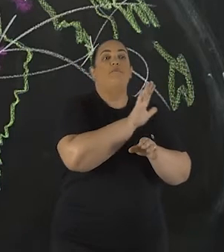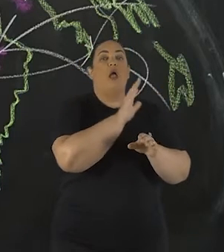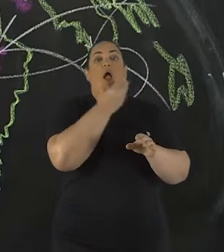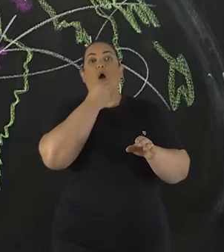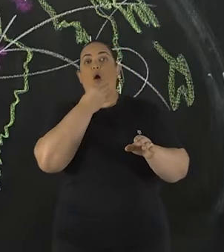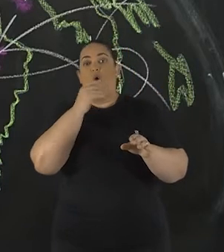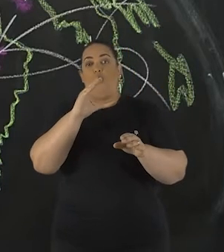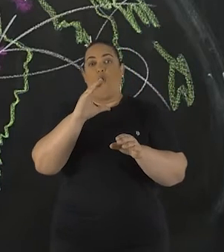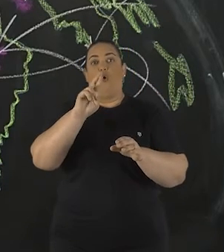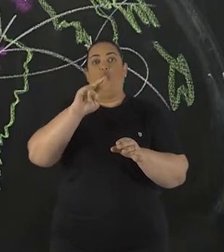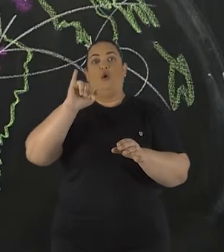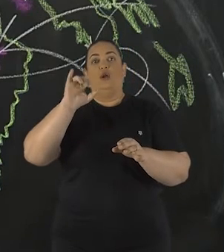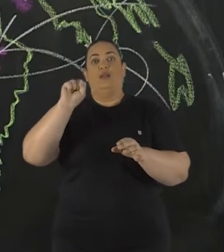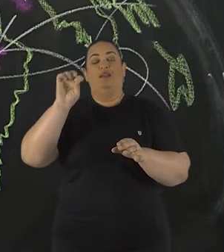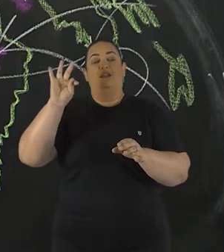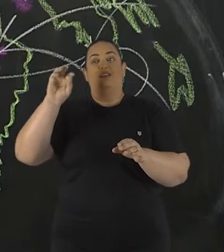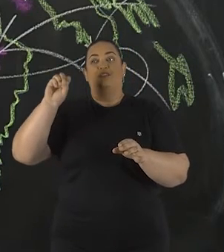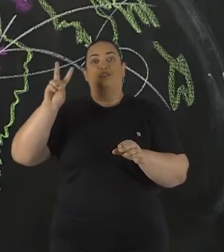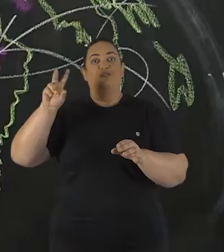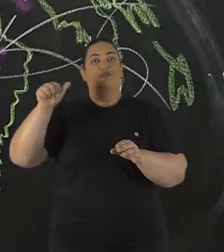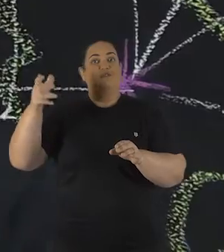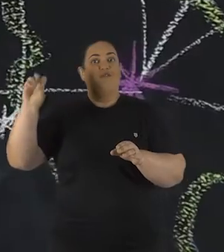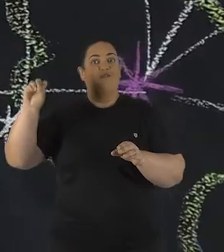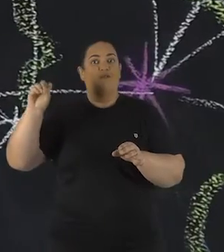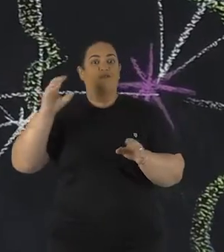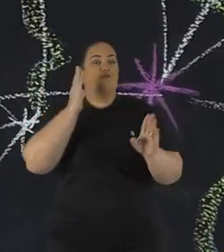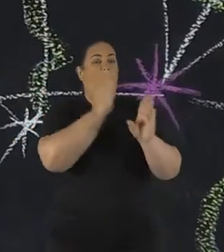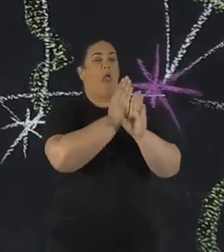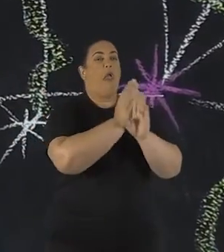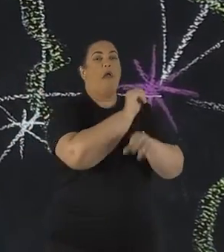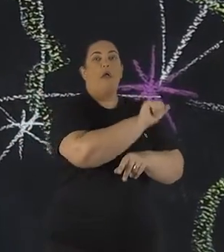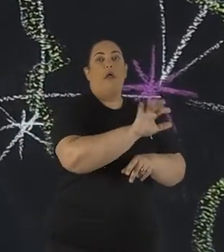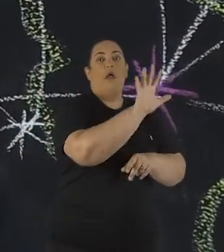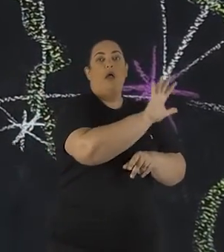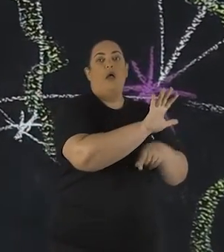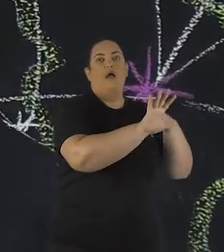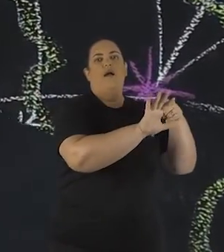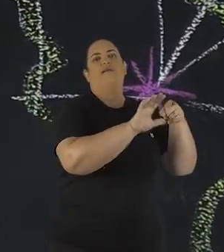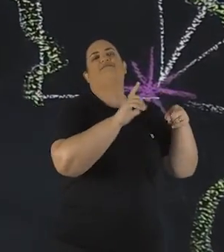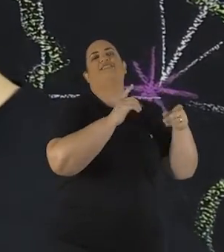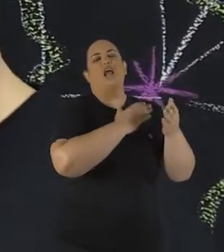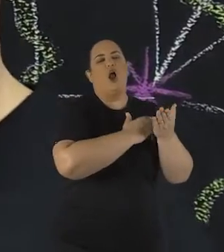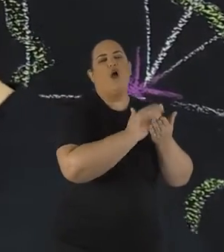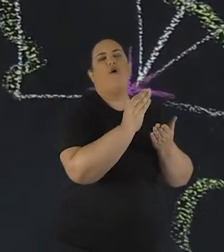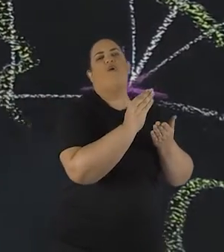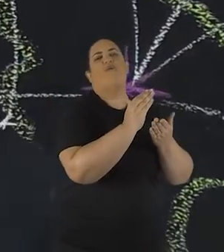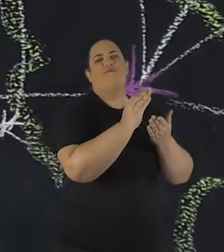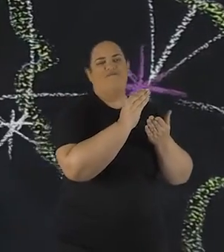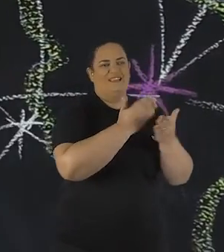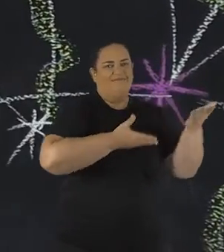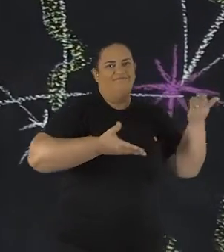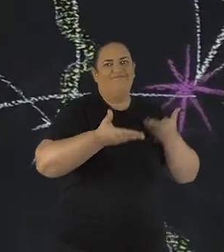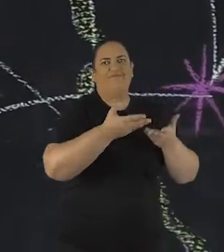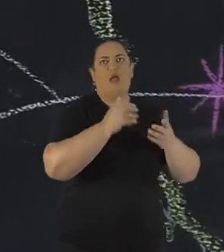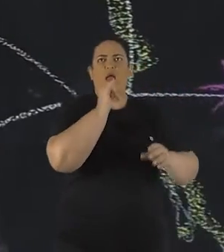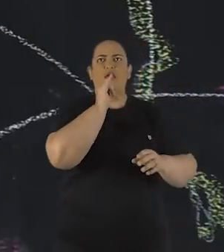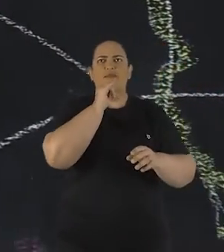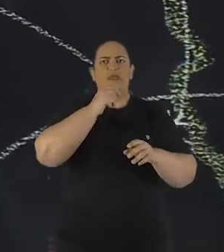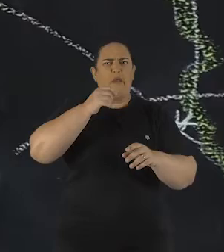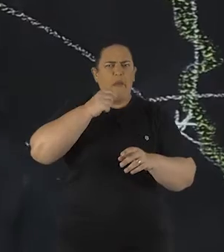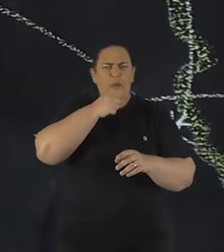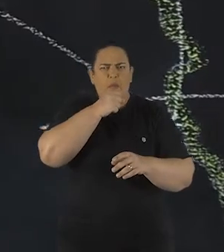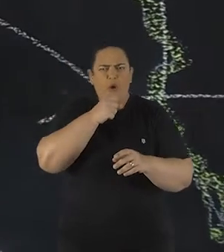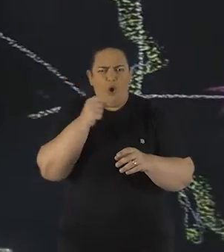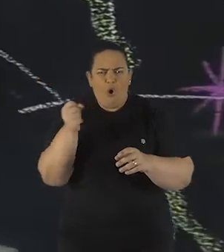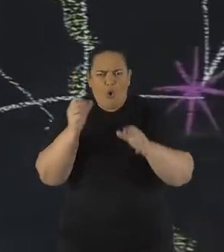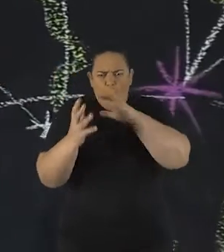bem diferenciado de intercâmbio. Para a gente ter uma ideia, o velho mundo, África, Europa, Ásia, não